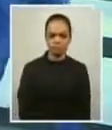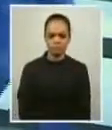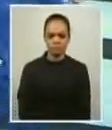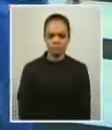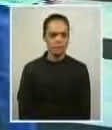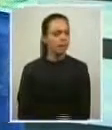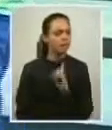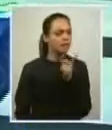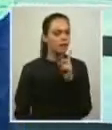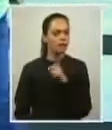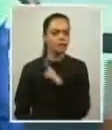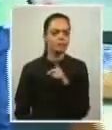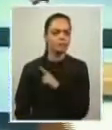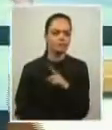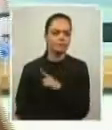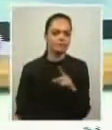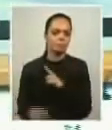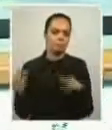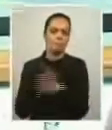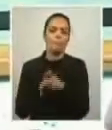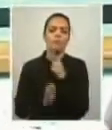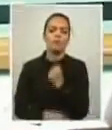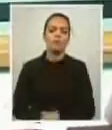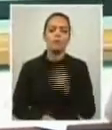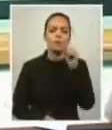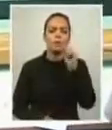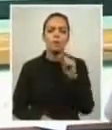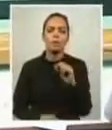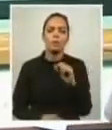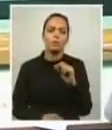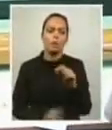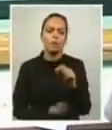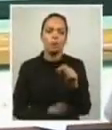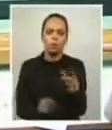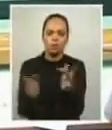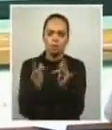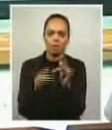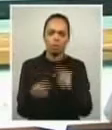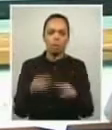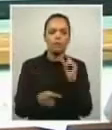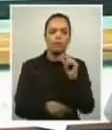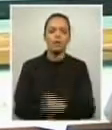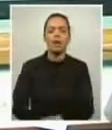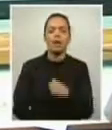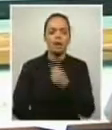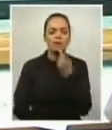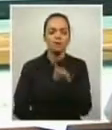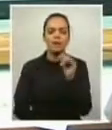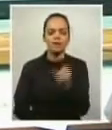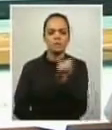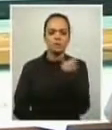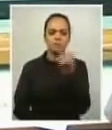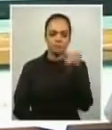e não como um fim em si mesmo que que é mediação política essa uma outra eu tô falando aqui da